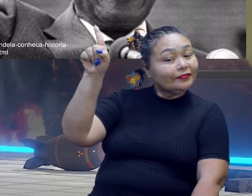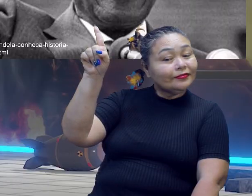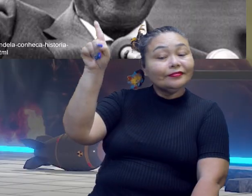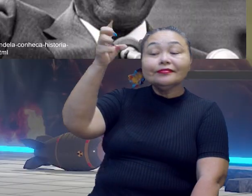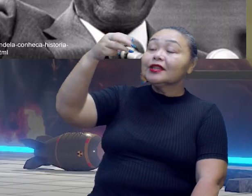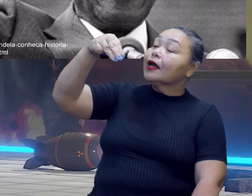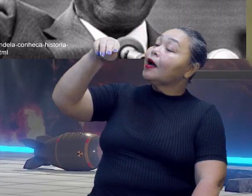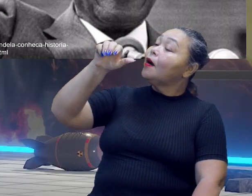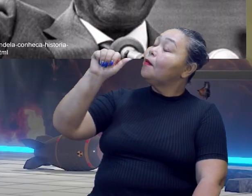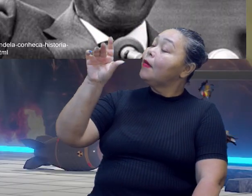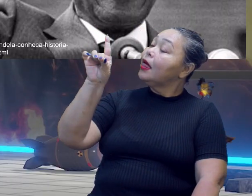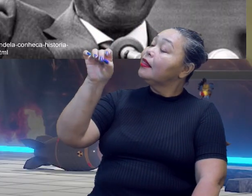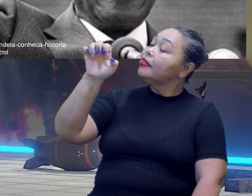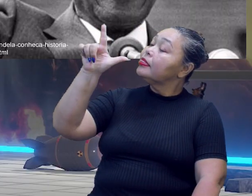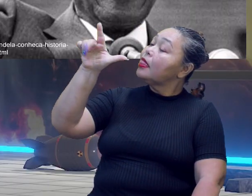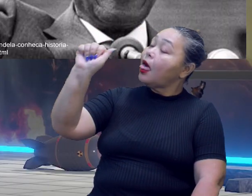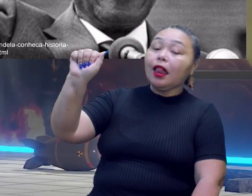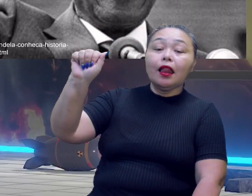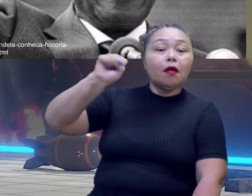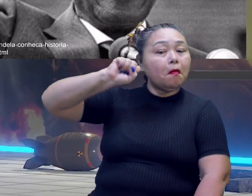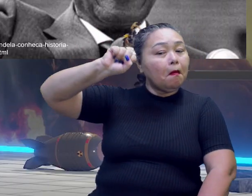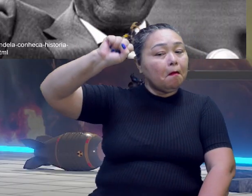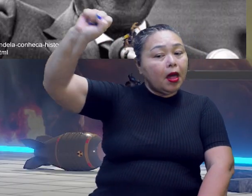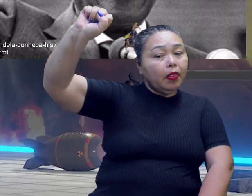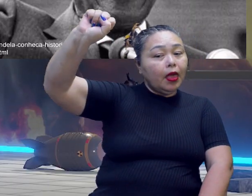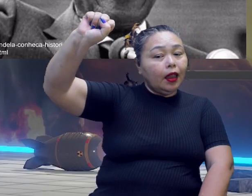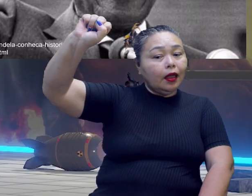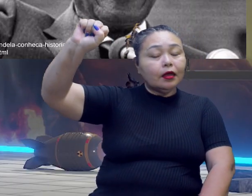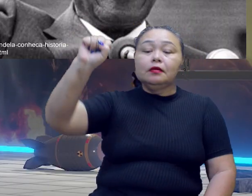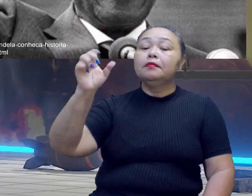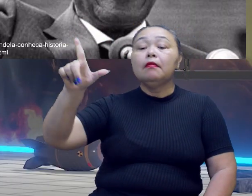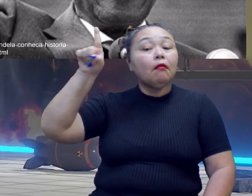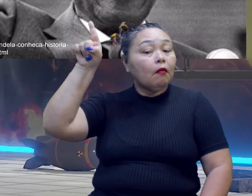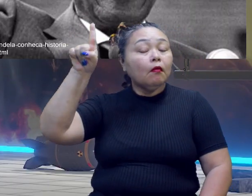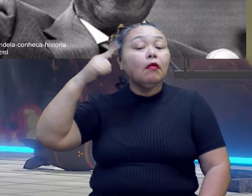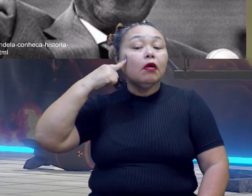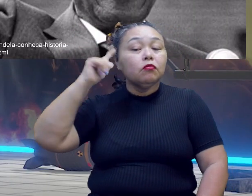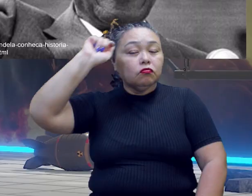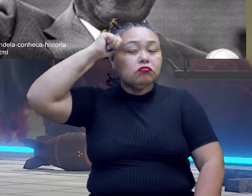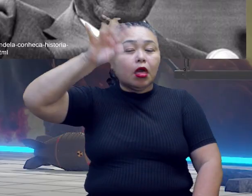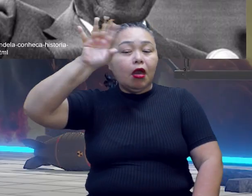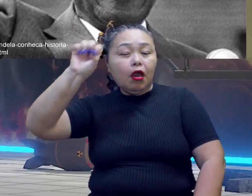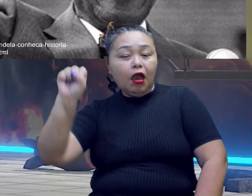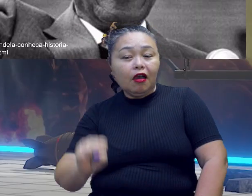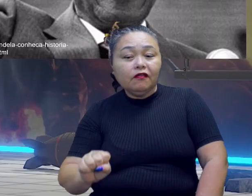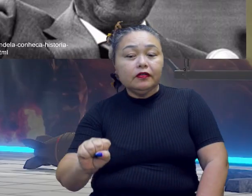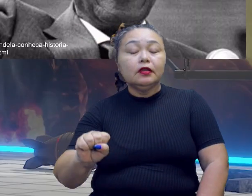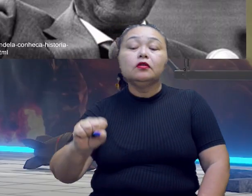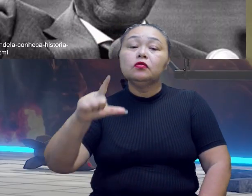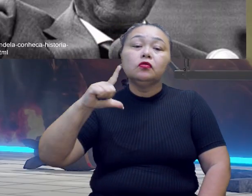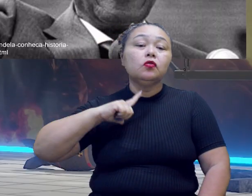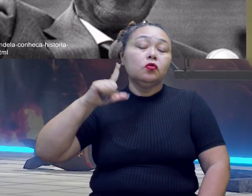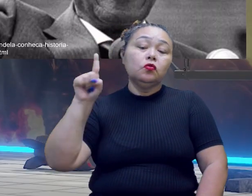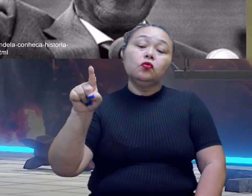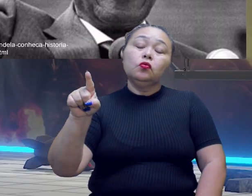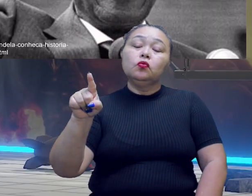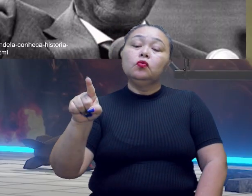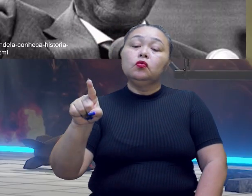Nelson Mandela. Nelson Mandela, na África do Sul, ele é considerado